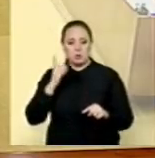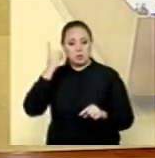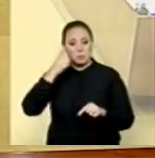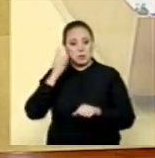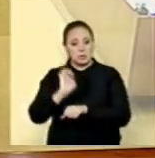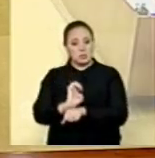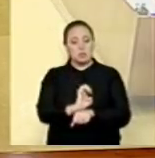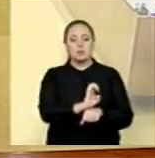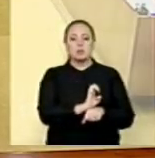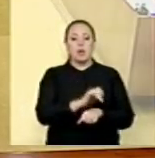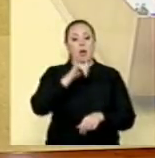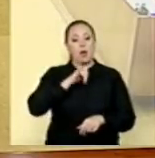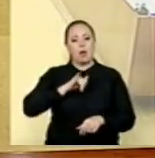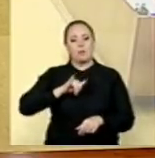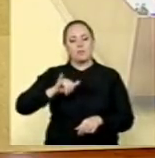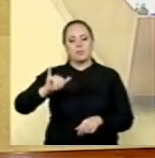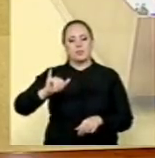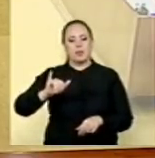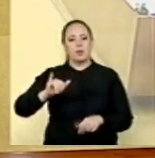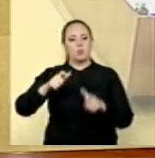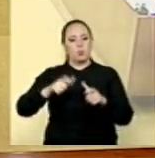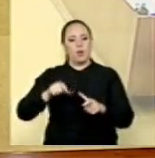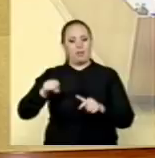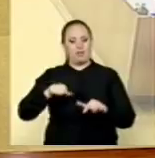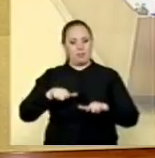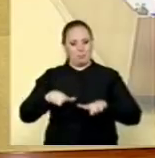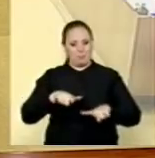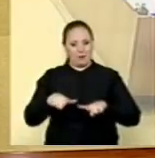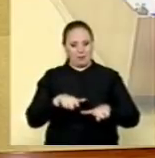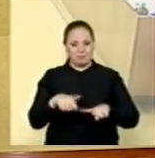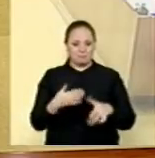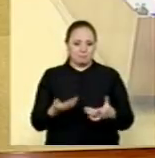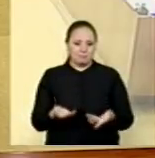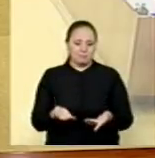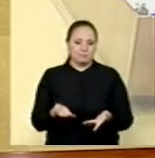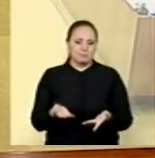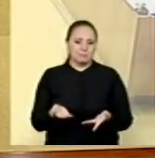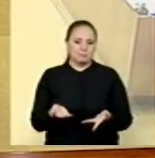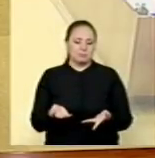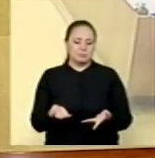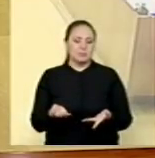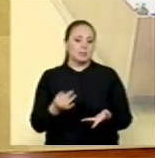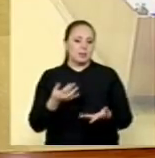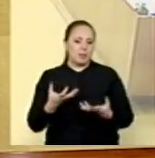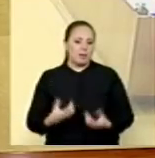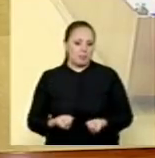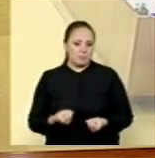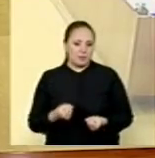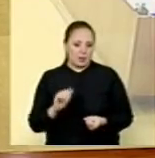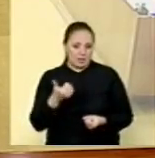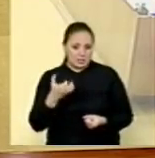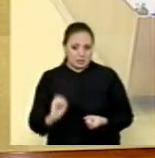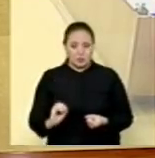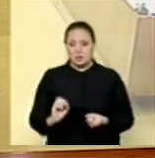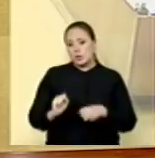estadual, comunicar à casa respectiva esse mesmo recebimento, que poderá,